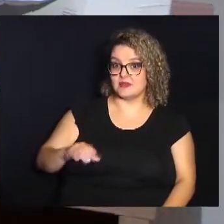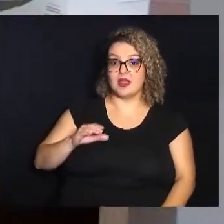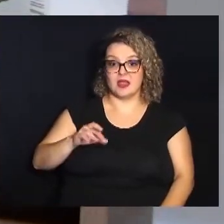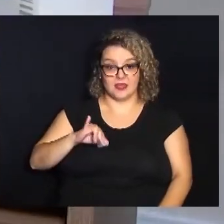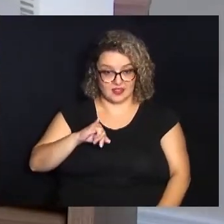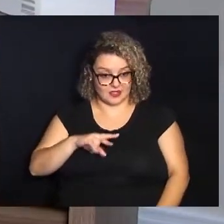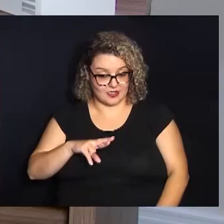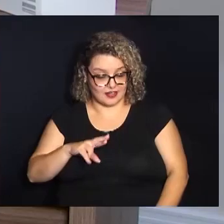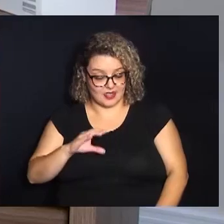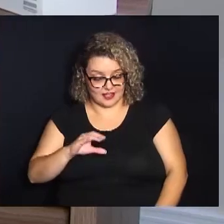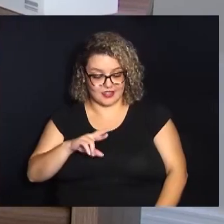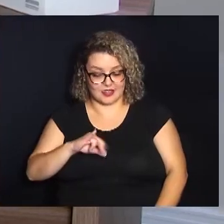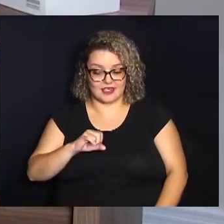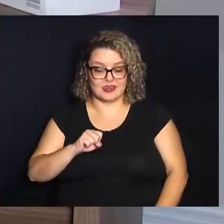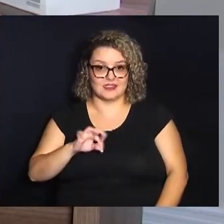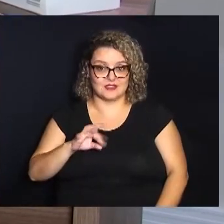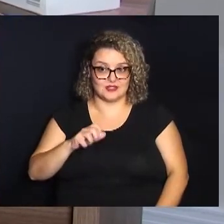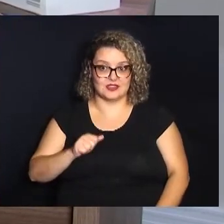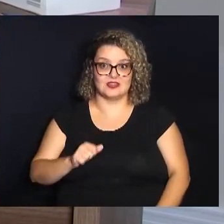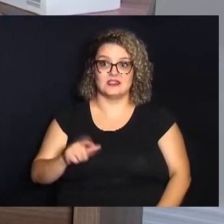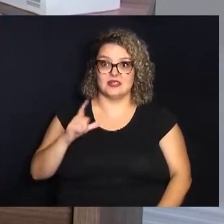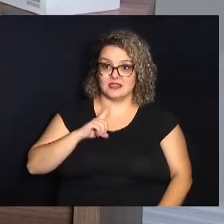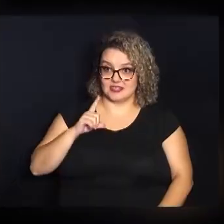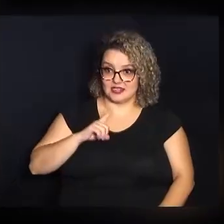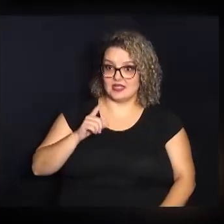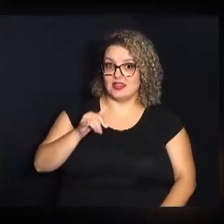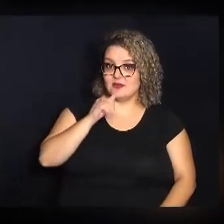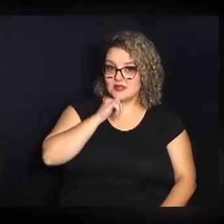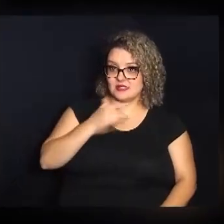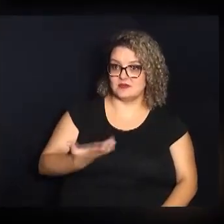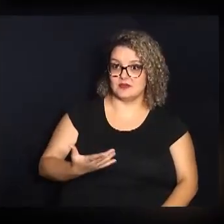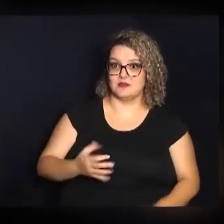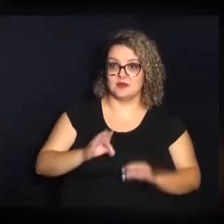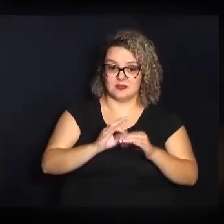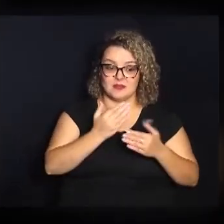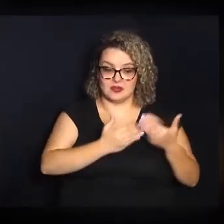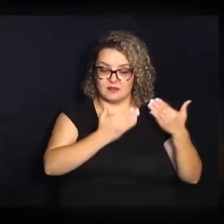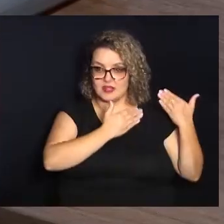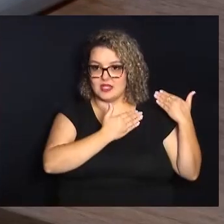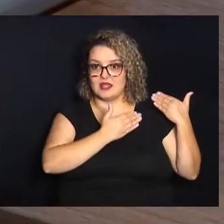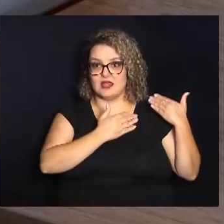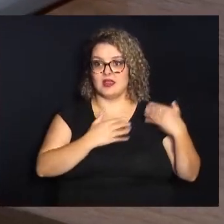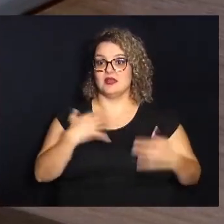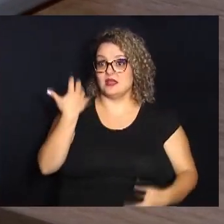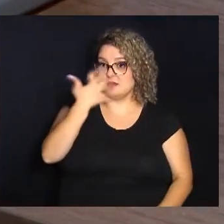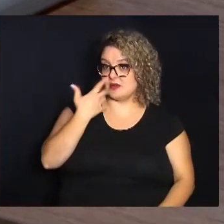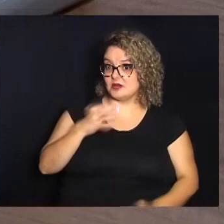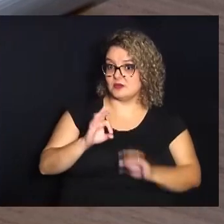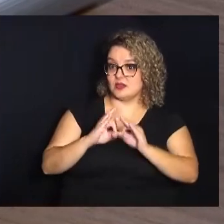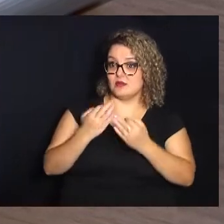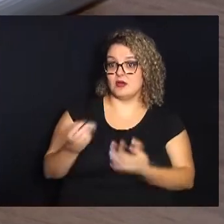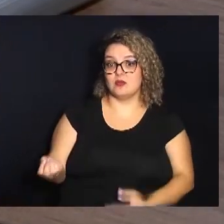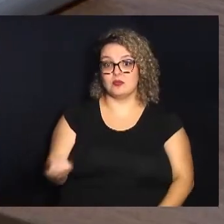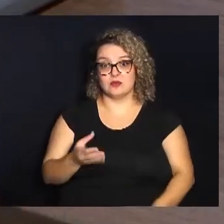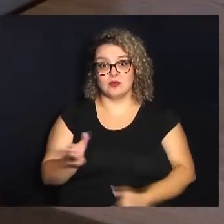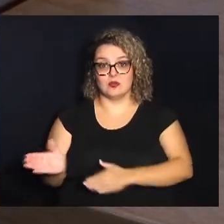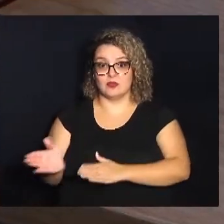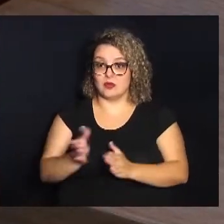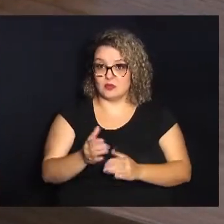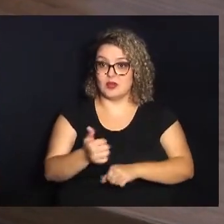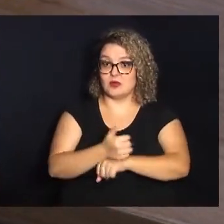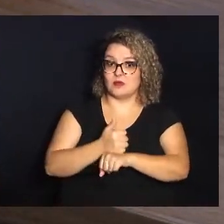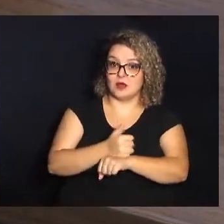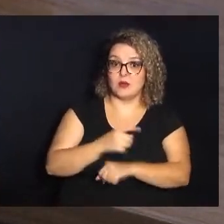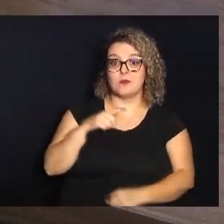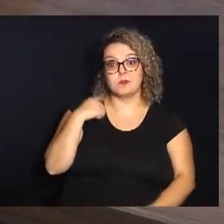história da família a levou para um novo rumo profissional. A advogada saiu do direito previdenciário para se